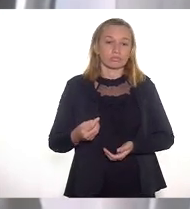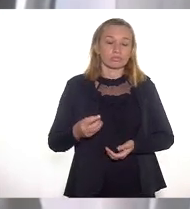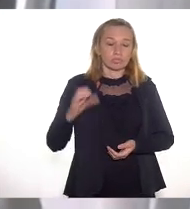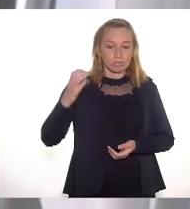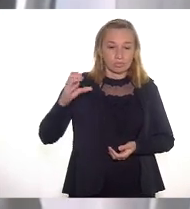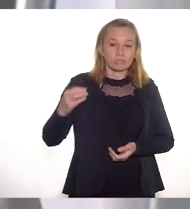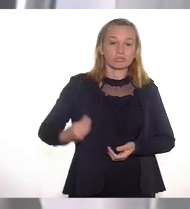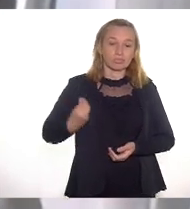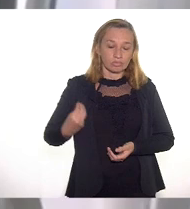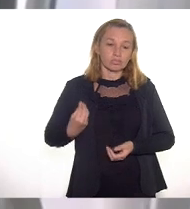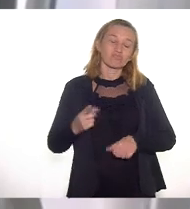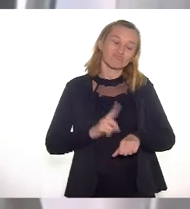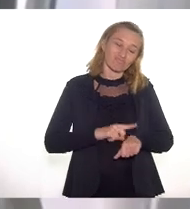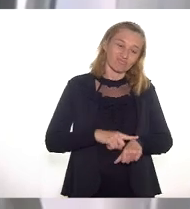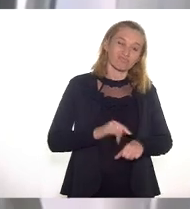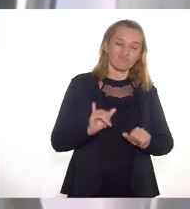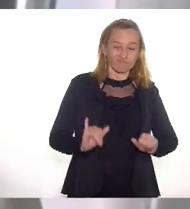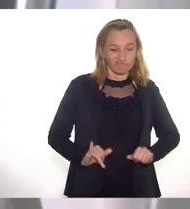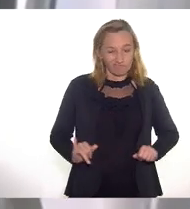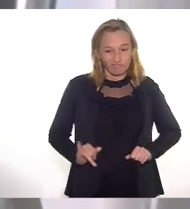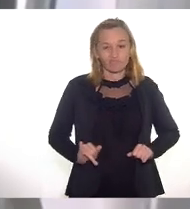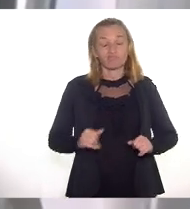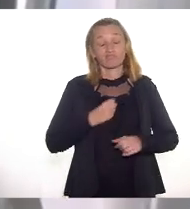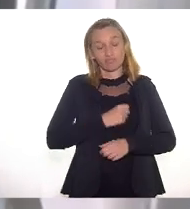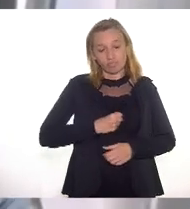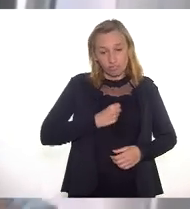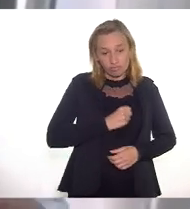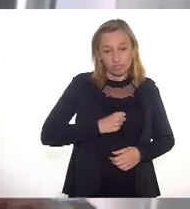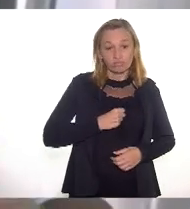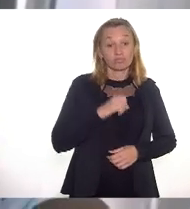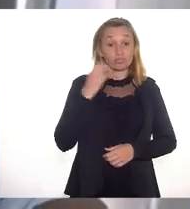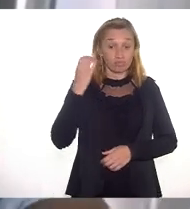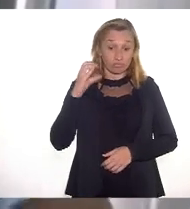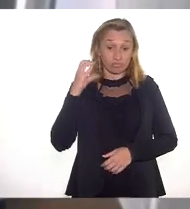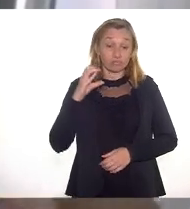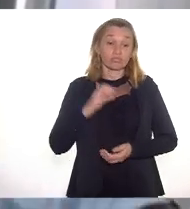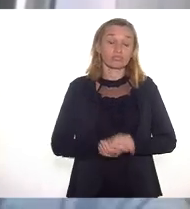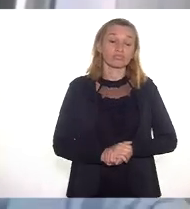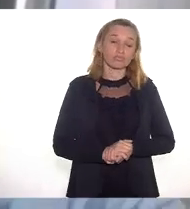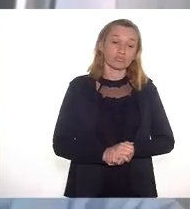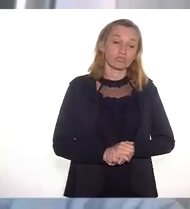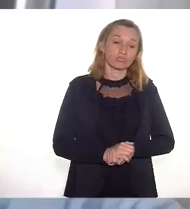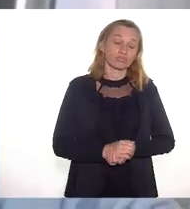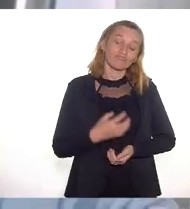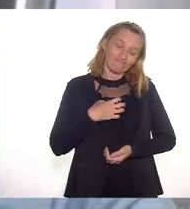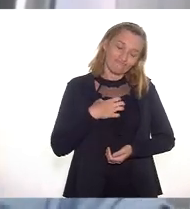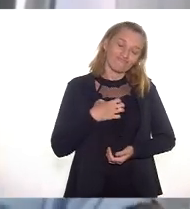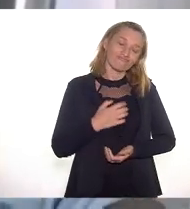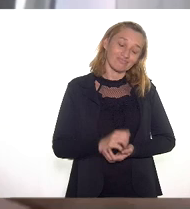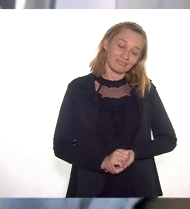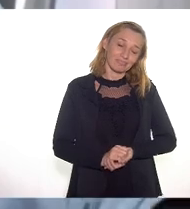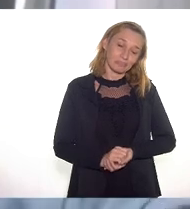apesar do sofrimento, apesar do pranto, apesar da saudade. Niterói lida com esses sentimentos, ao mesmo tempo